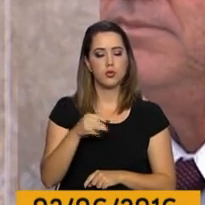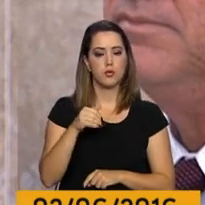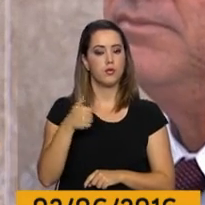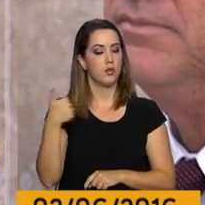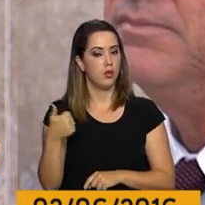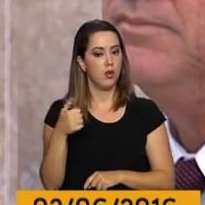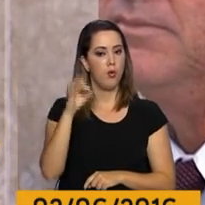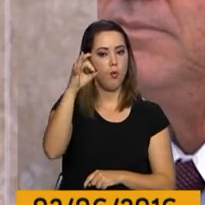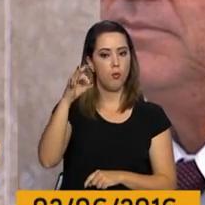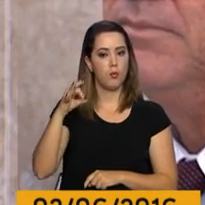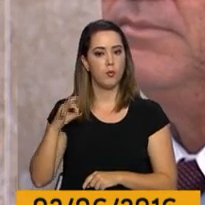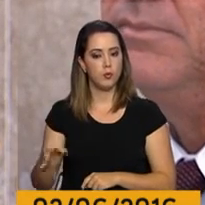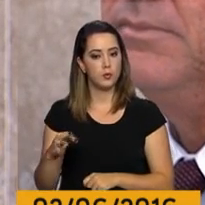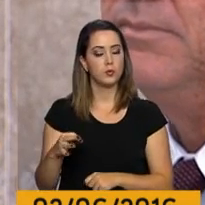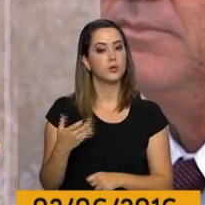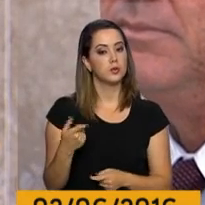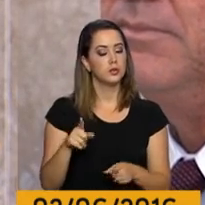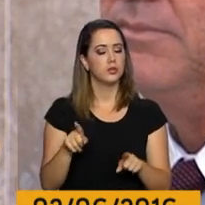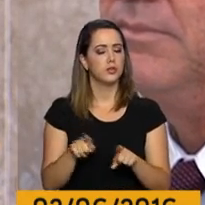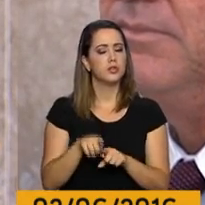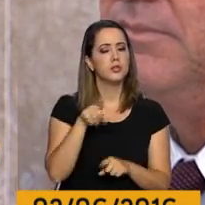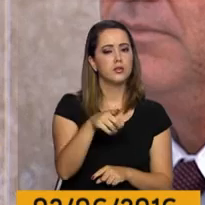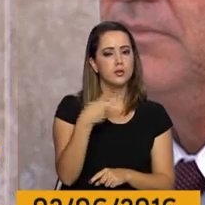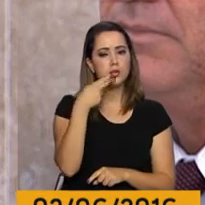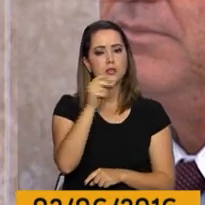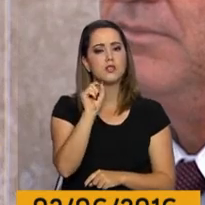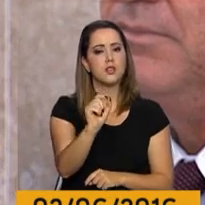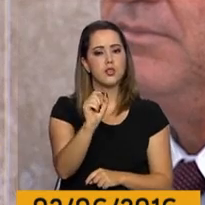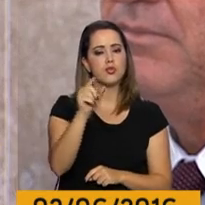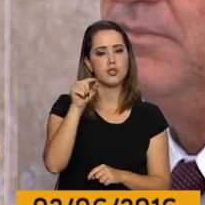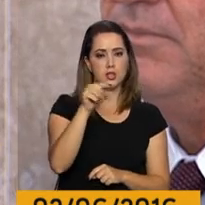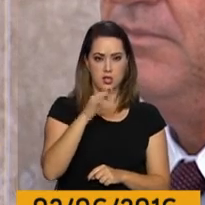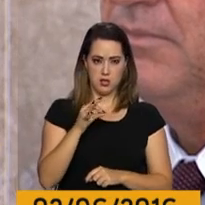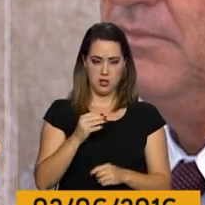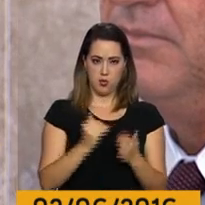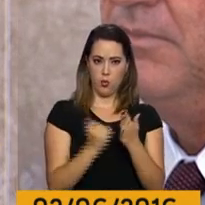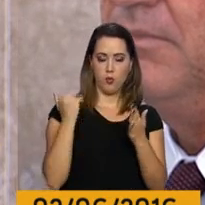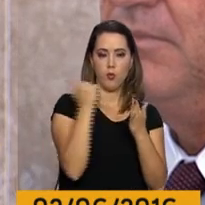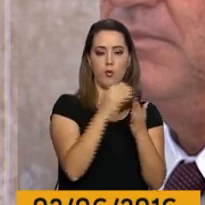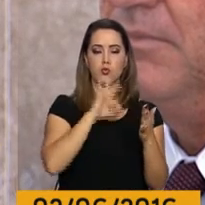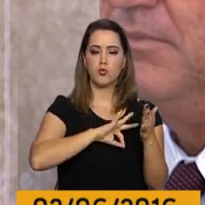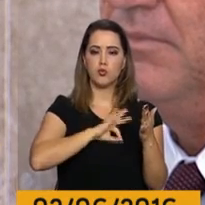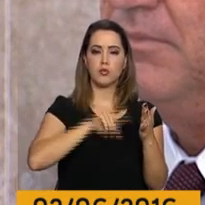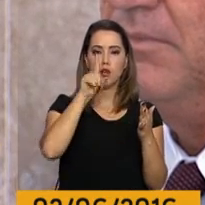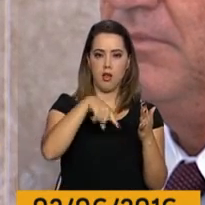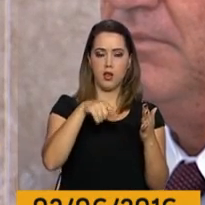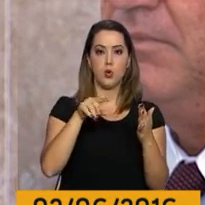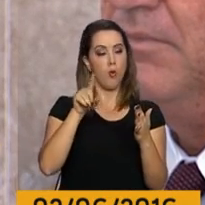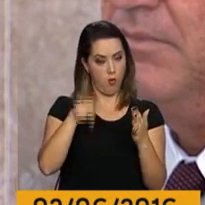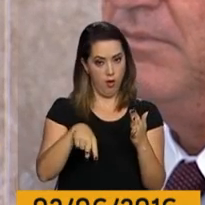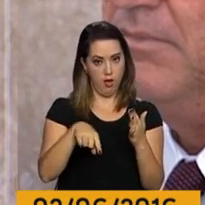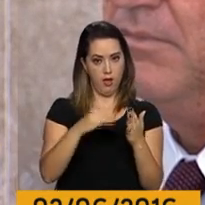2018, 9,8%, vocês consideram que isso vai ser menor do que a inflação estimada para esses anos? E outra pergunta